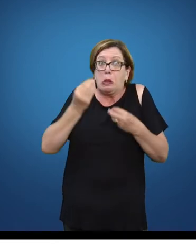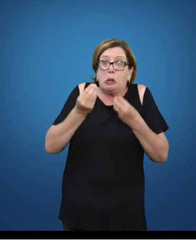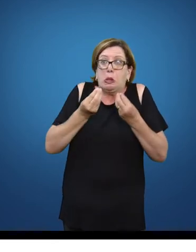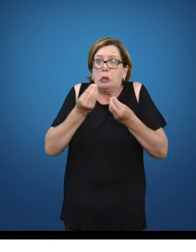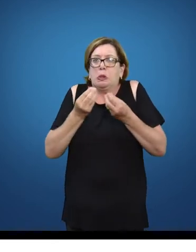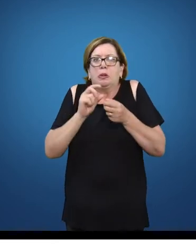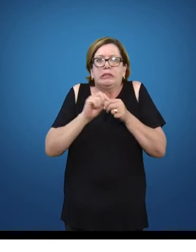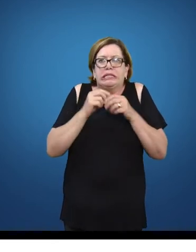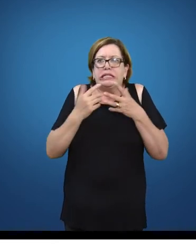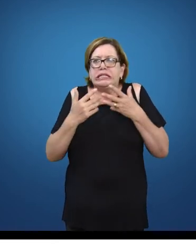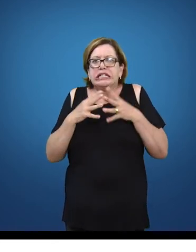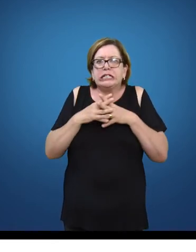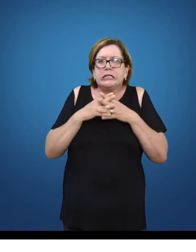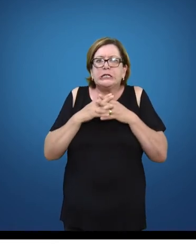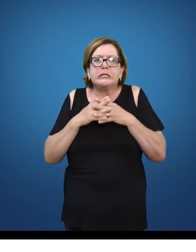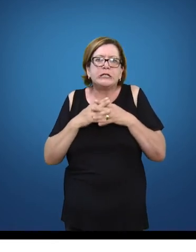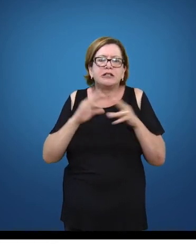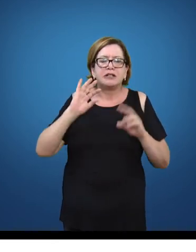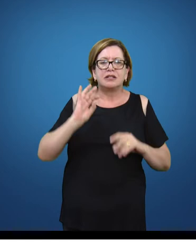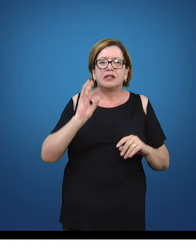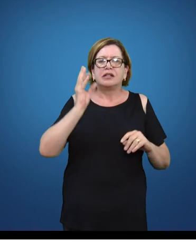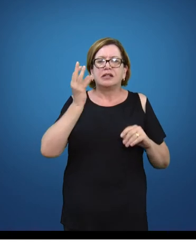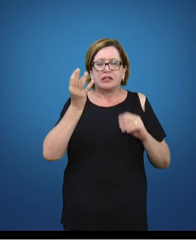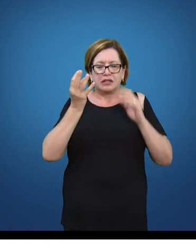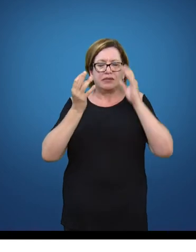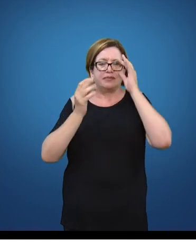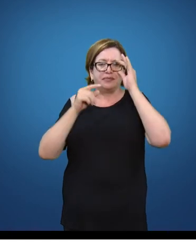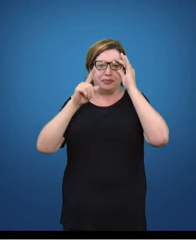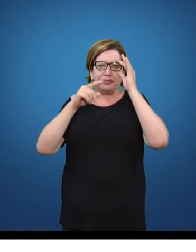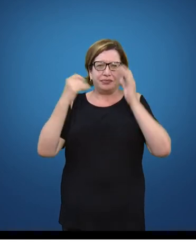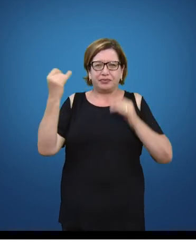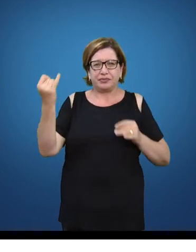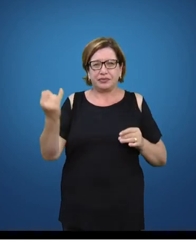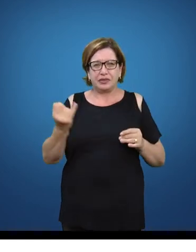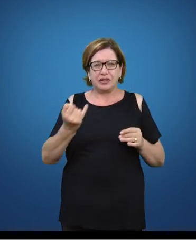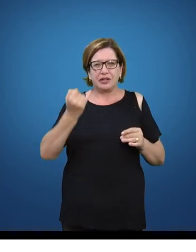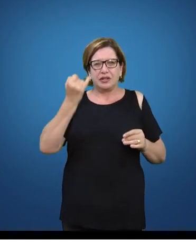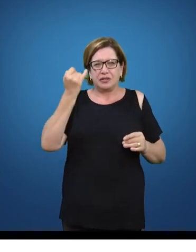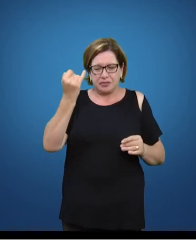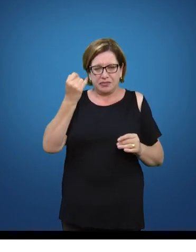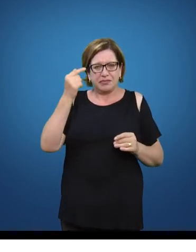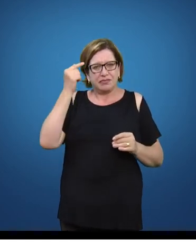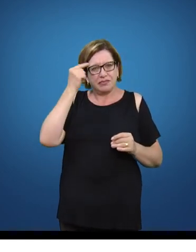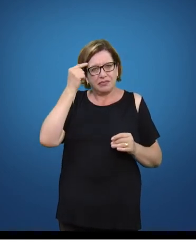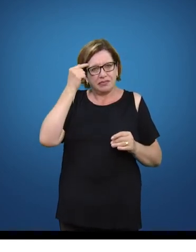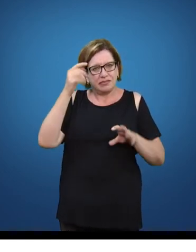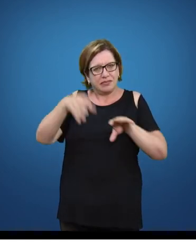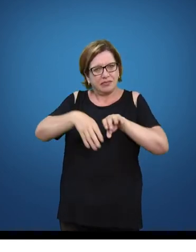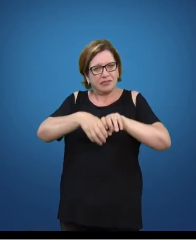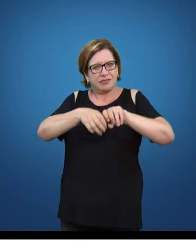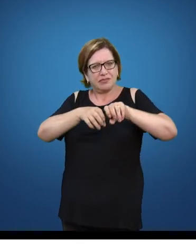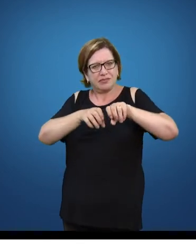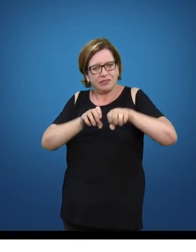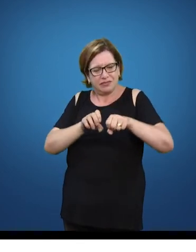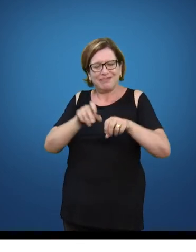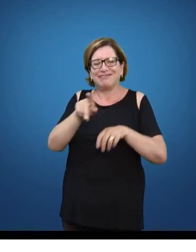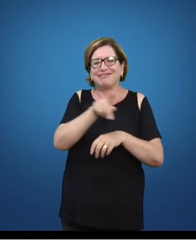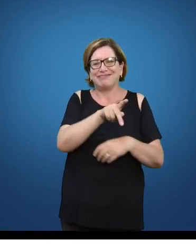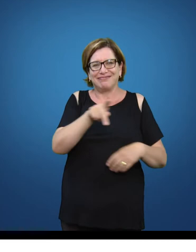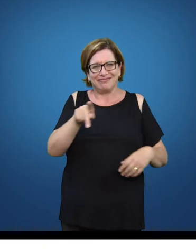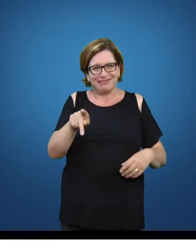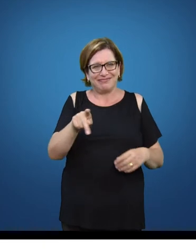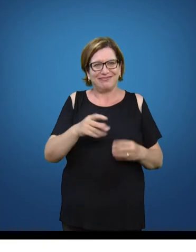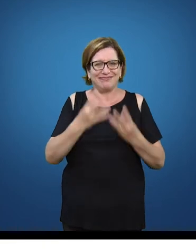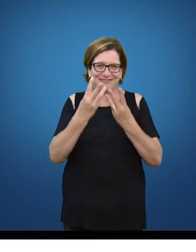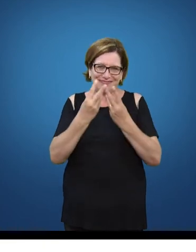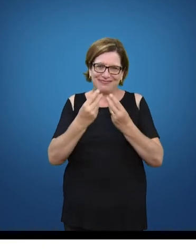direcionar tão importante também é agente primar pela formação do professor